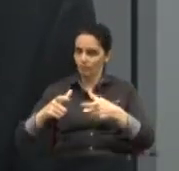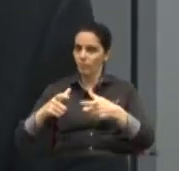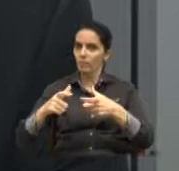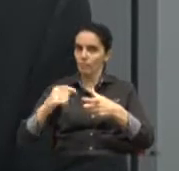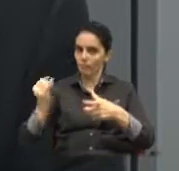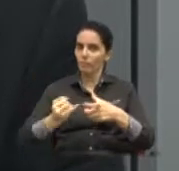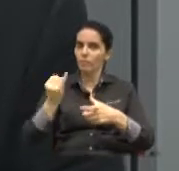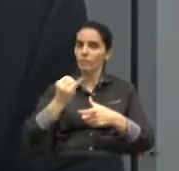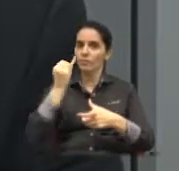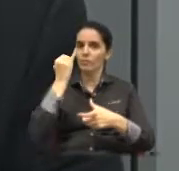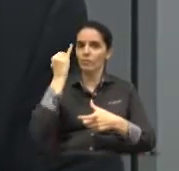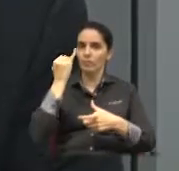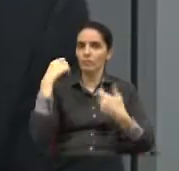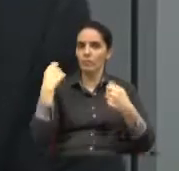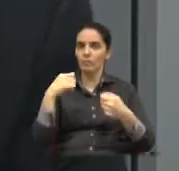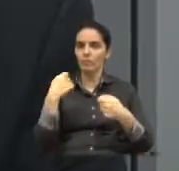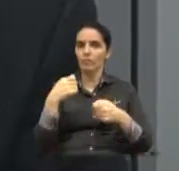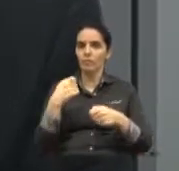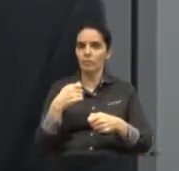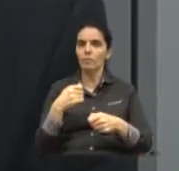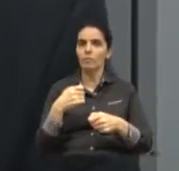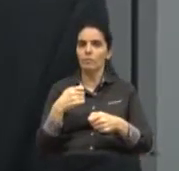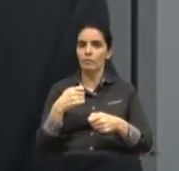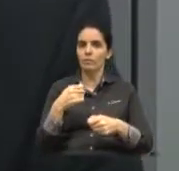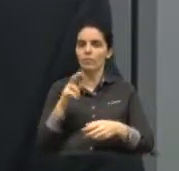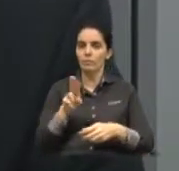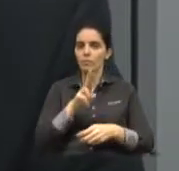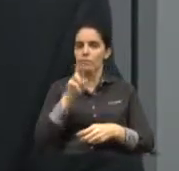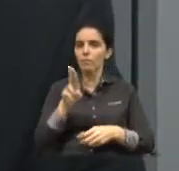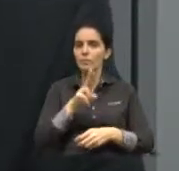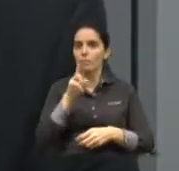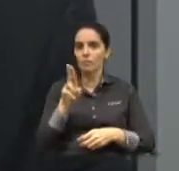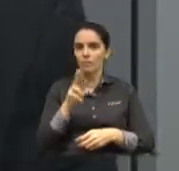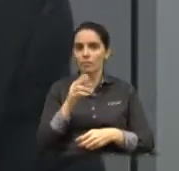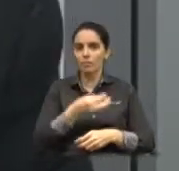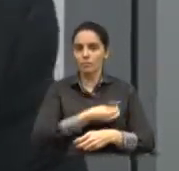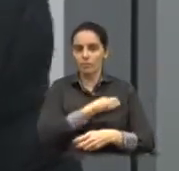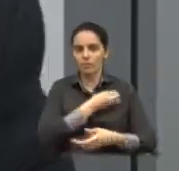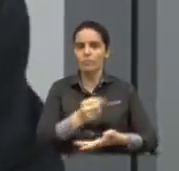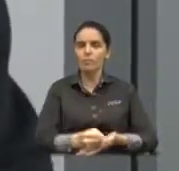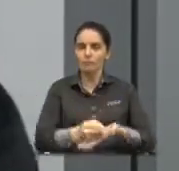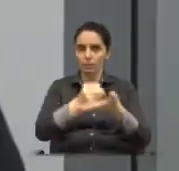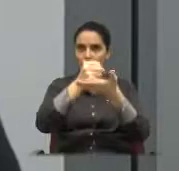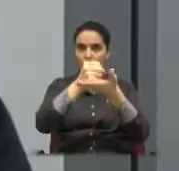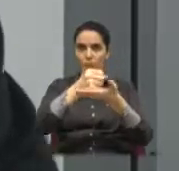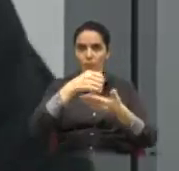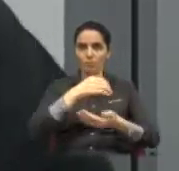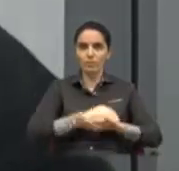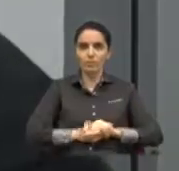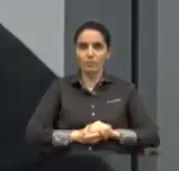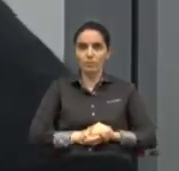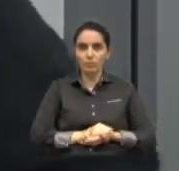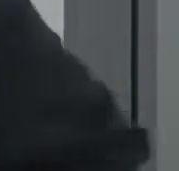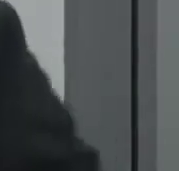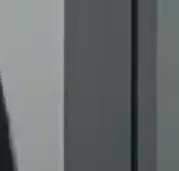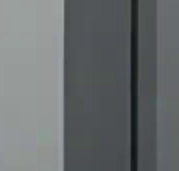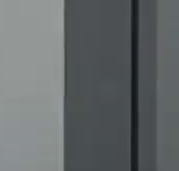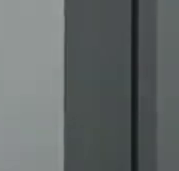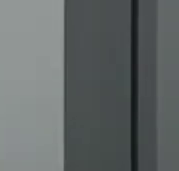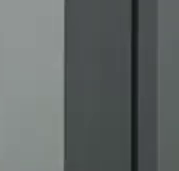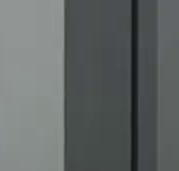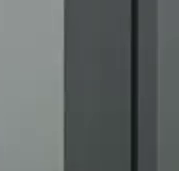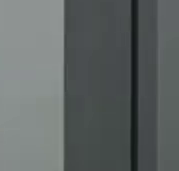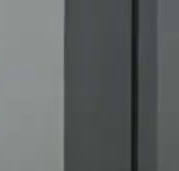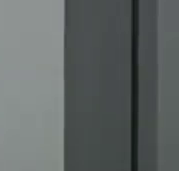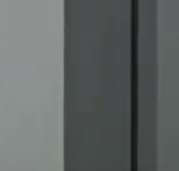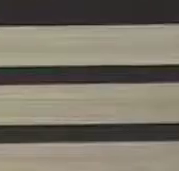a educação e a utilização desses equipamentos que podem salvar uma vida. Obrigada. Eu quero discutir Com a